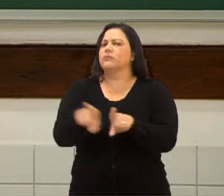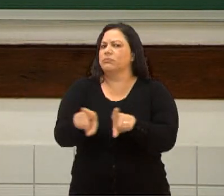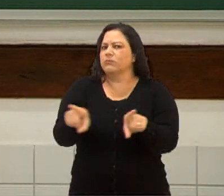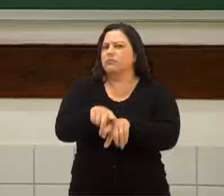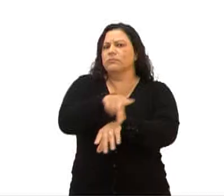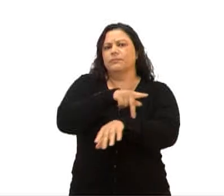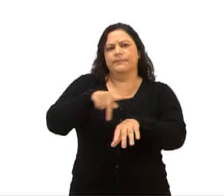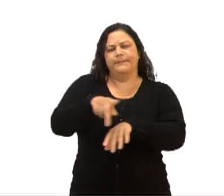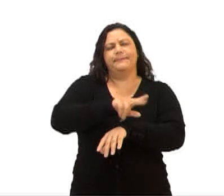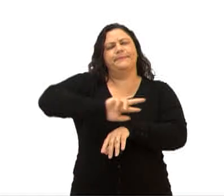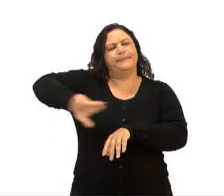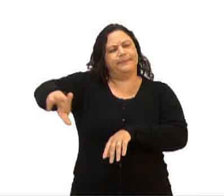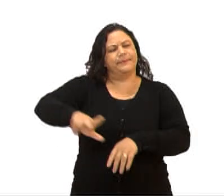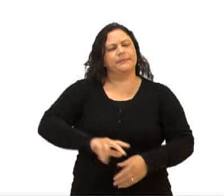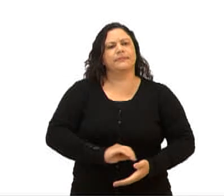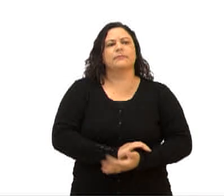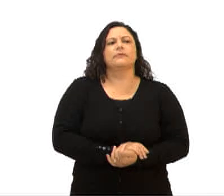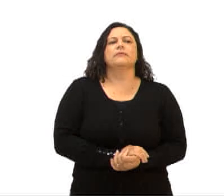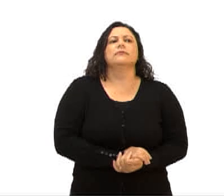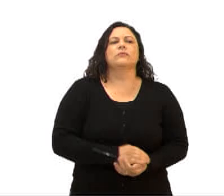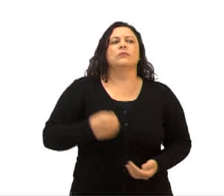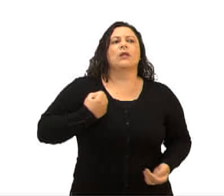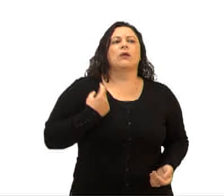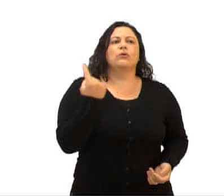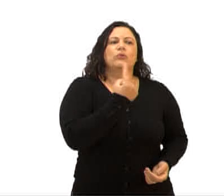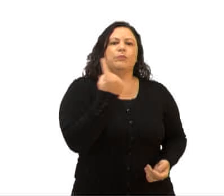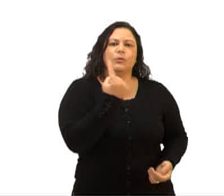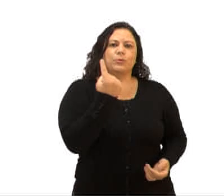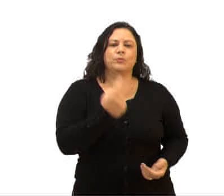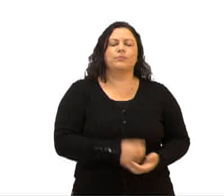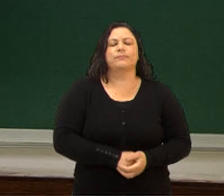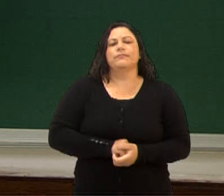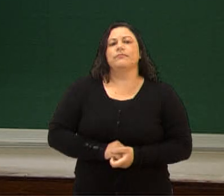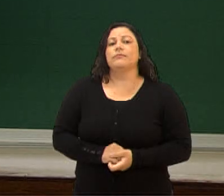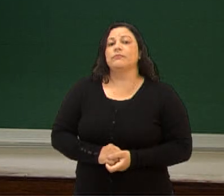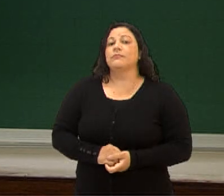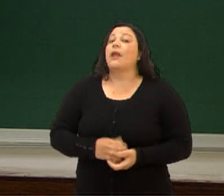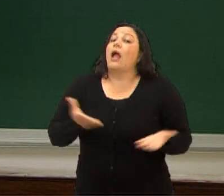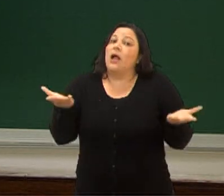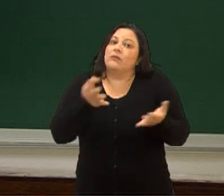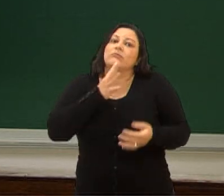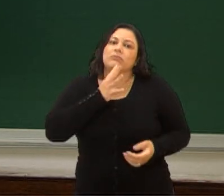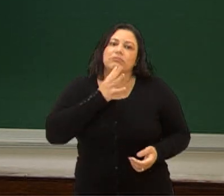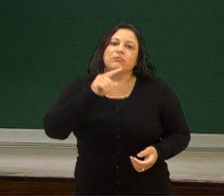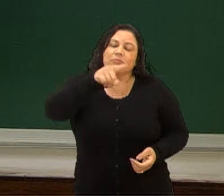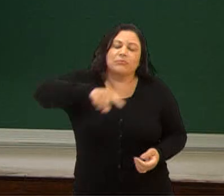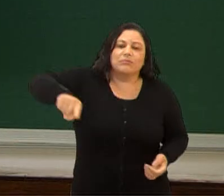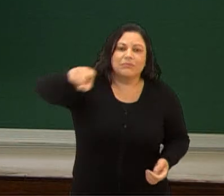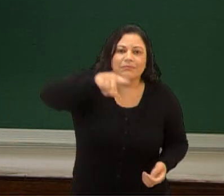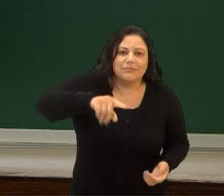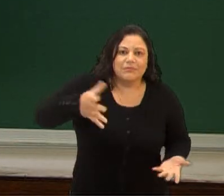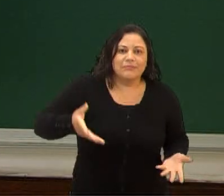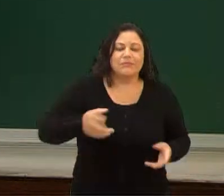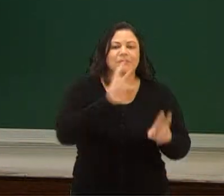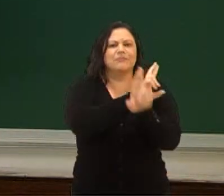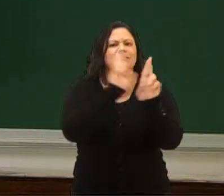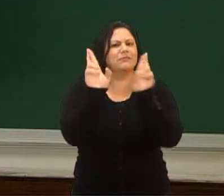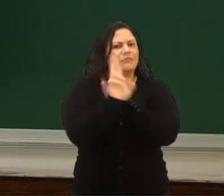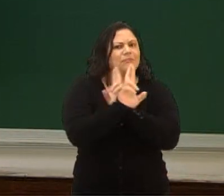Number 1. Match the saying with its meaning. Agora eu quero ver o conhecimento de vocês. Vocês vão